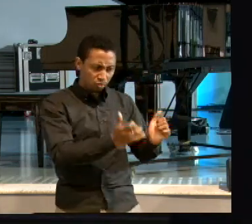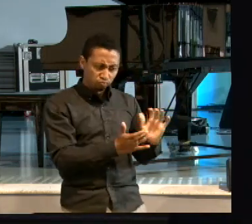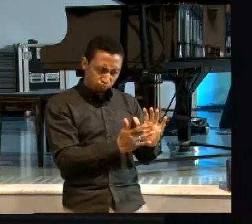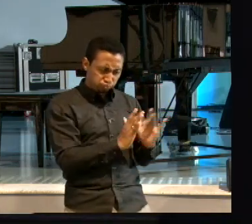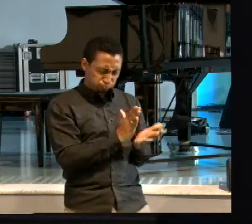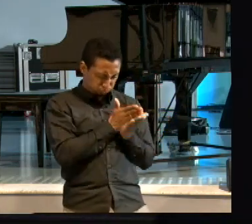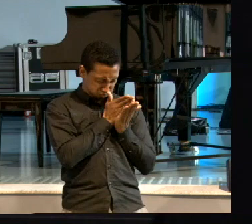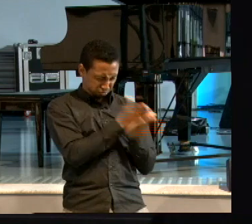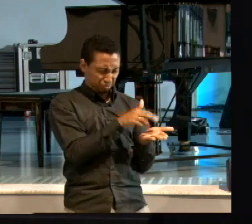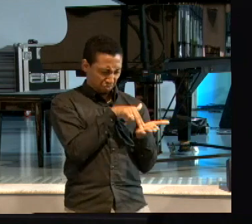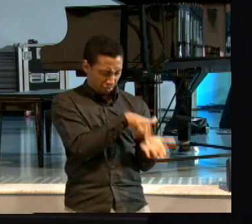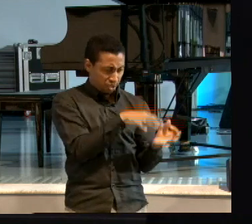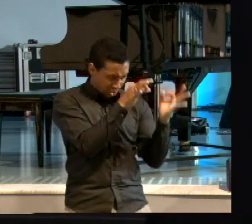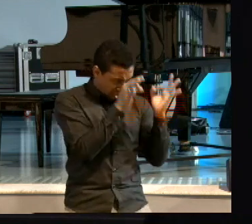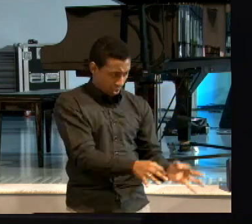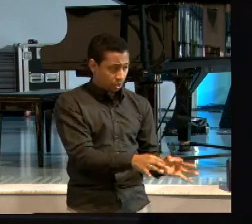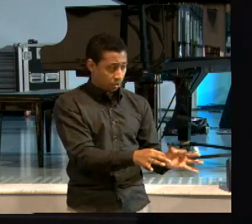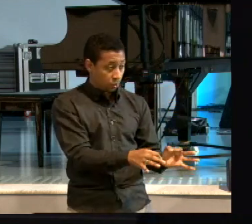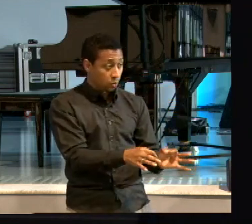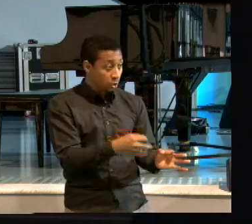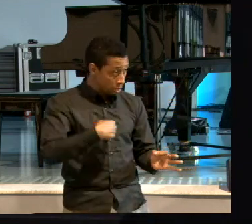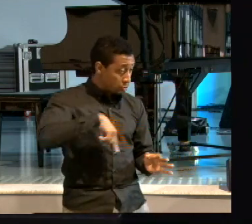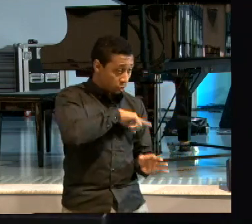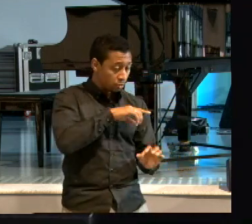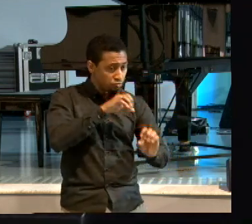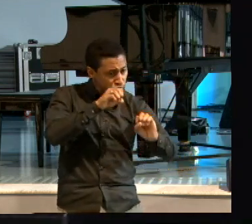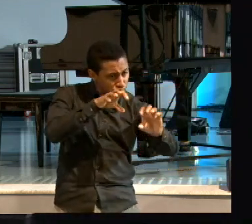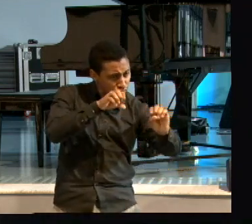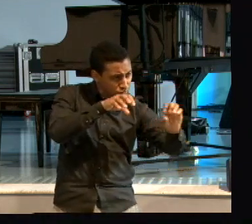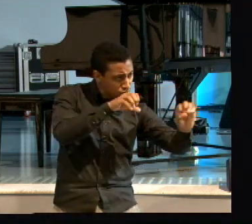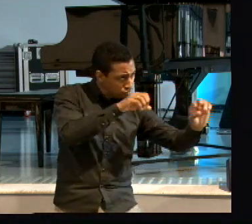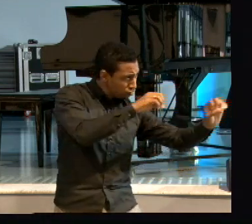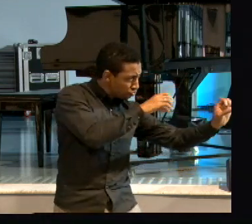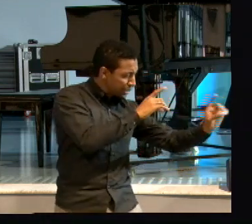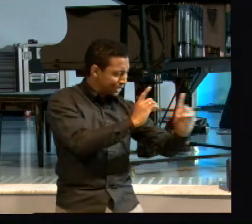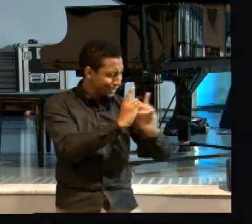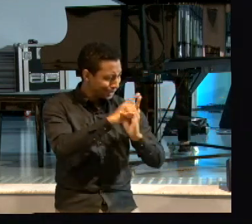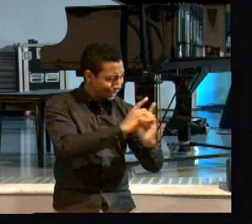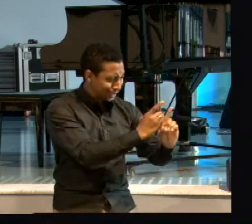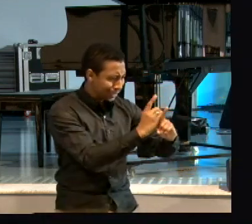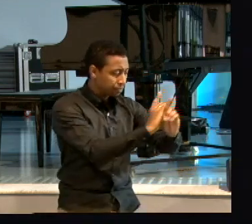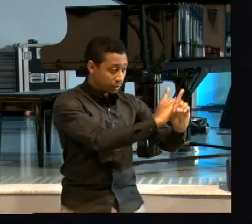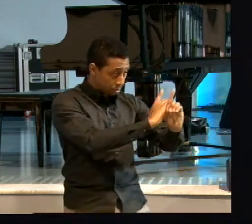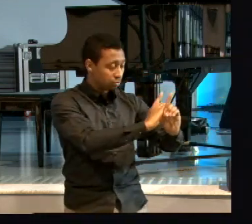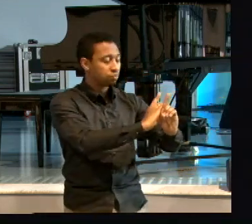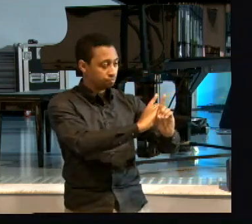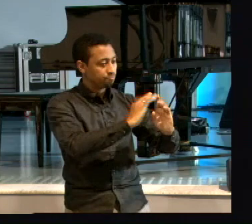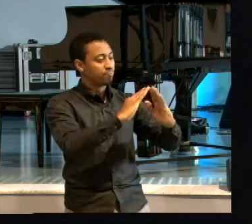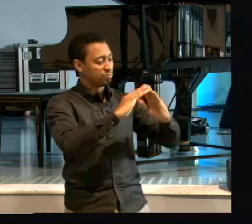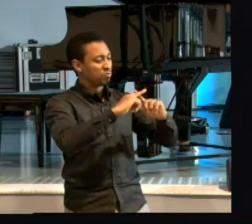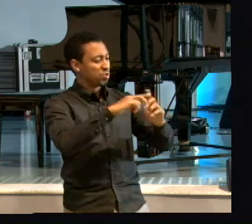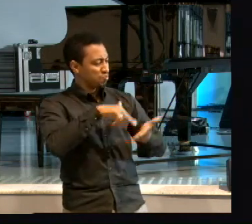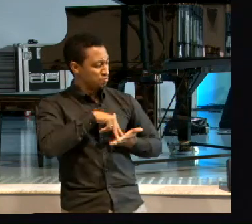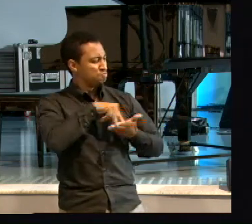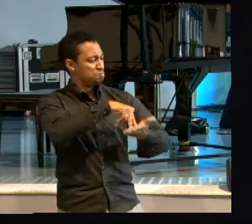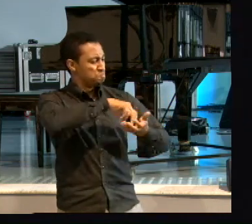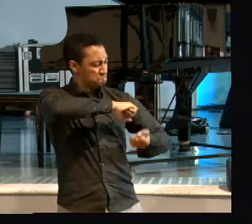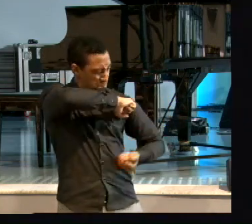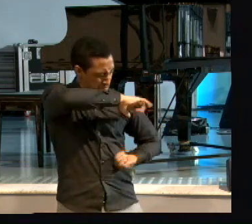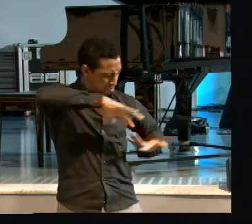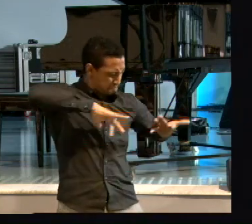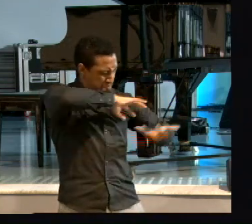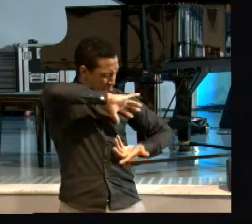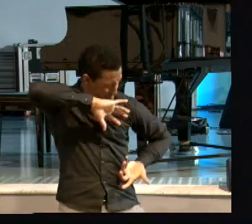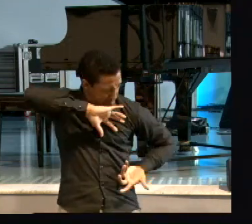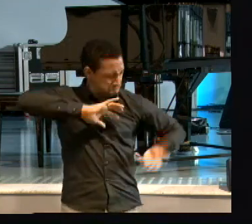for a maneira de fazermos discípulos, nós edificaremos uma igreja forte e revolucionária. Se não, o que nós teremos é uma igreja